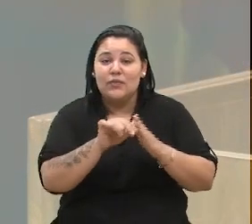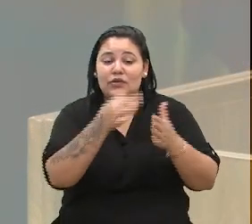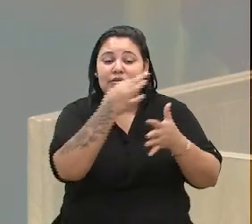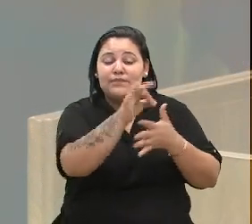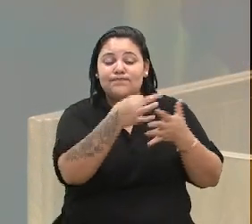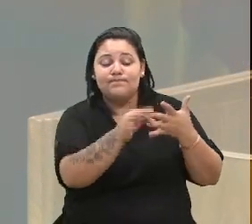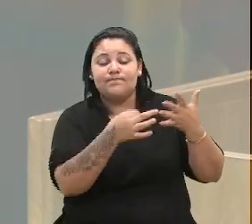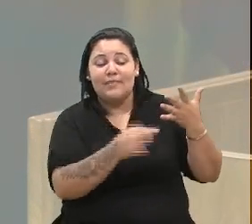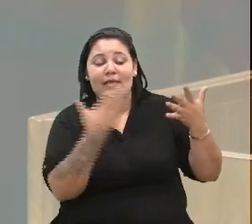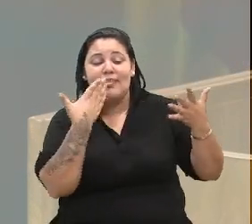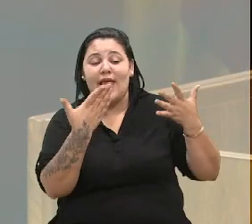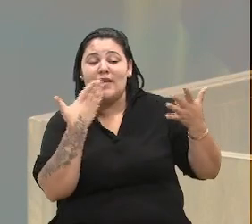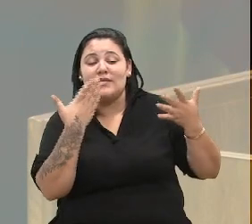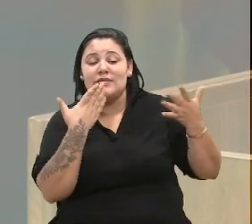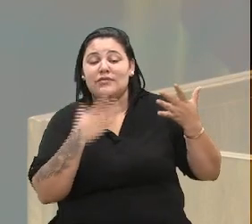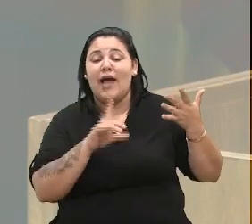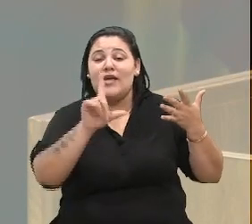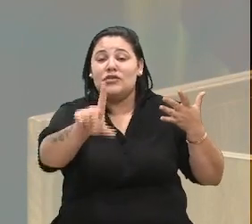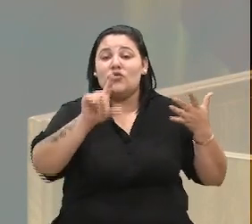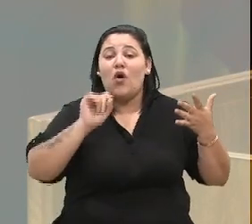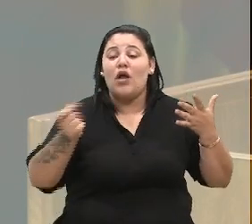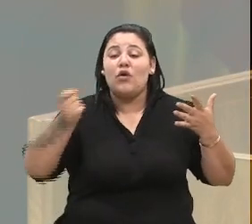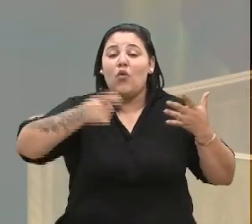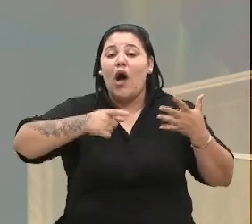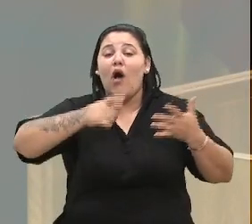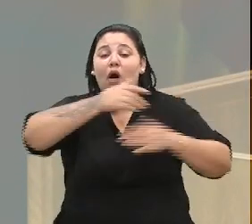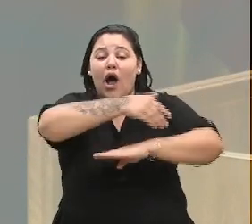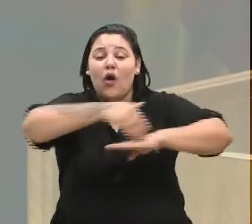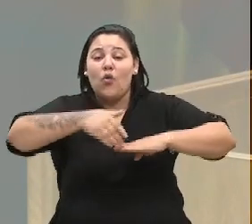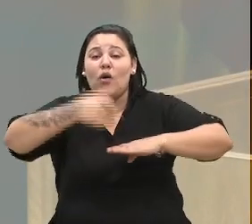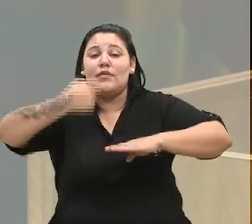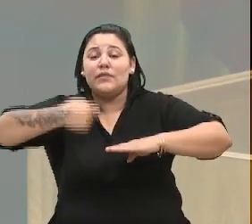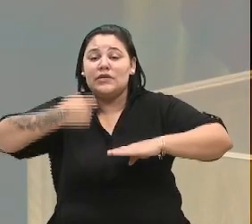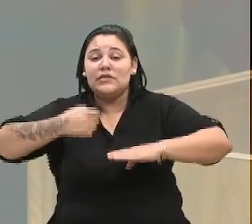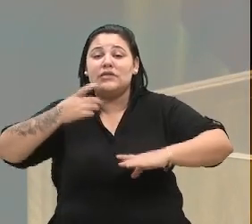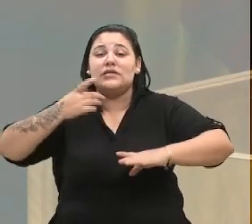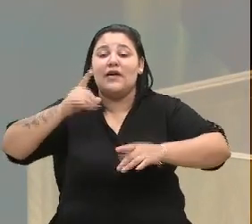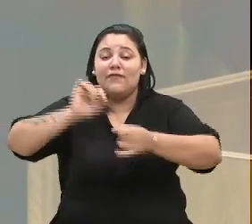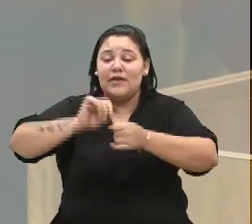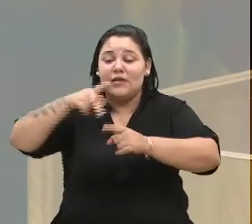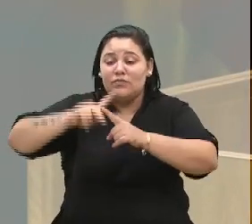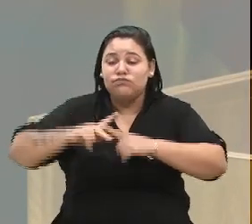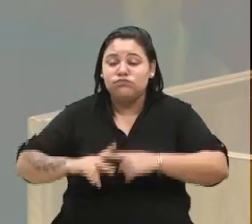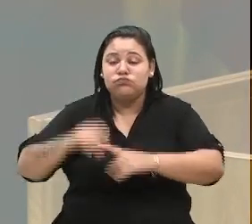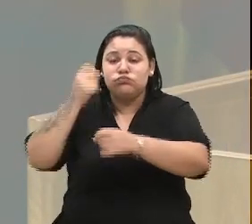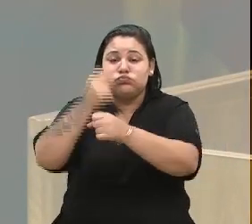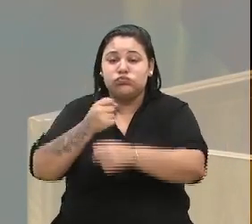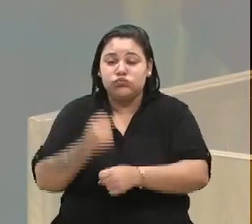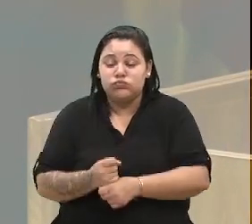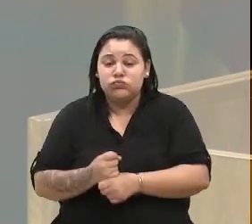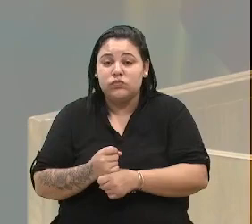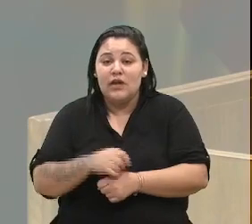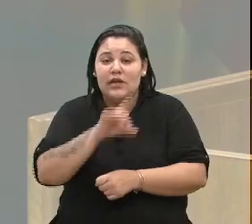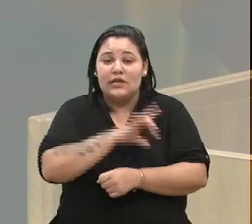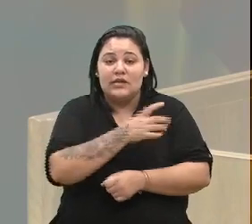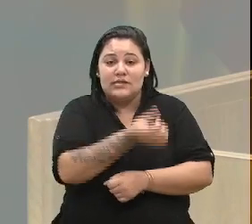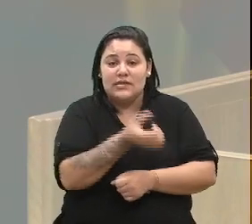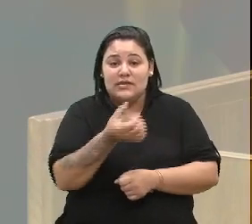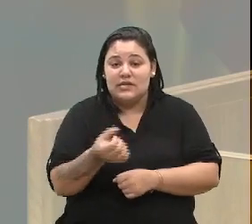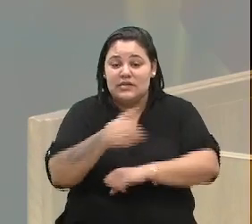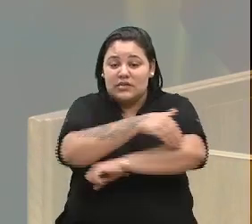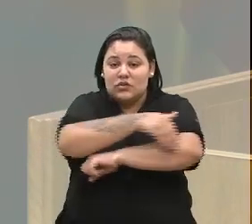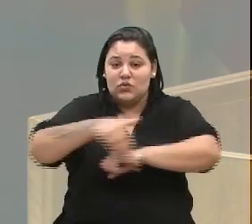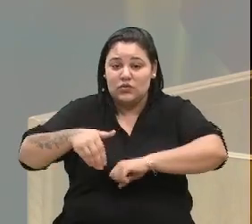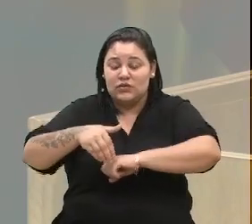critérios, é que se estabeleceu, então, as questões das ruas que serão contempladas. São 66